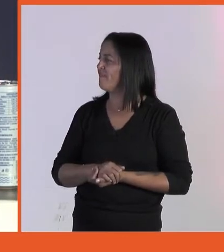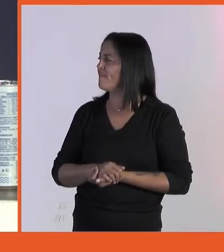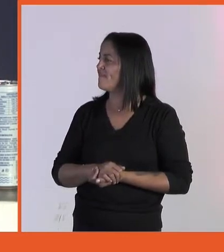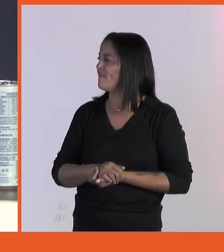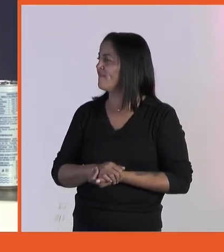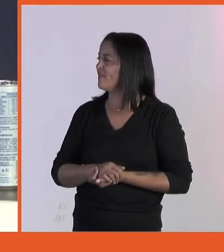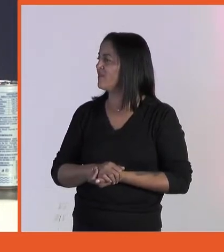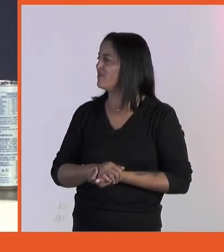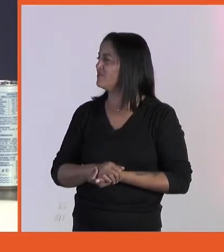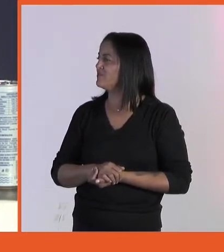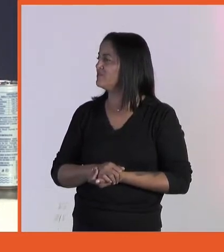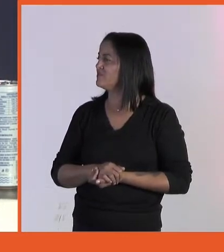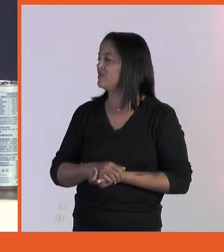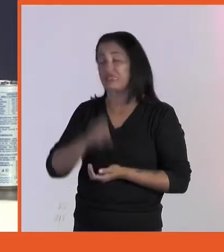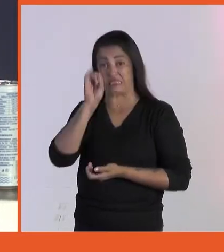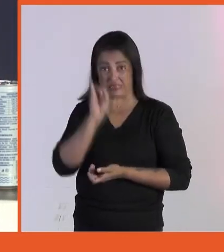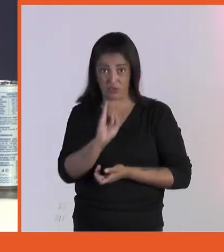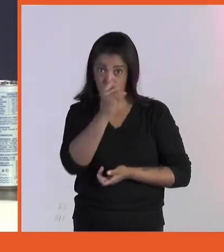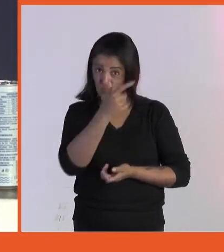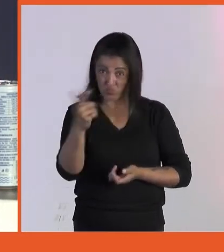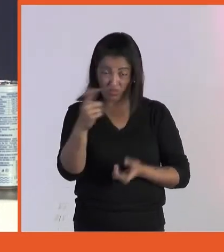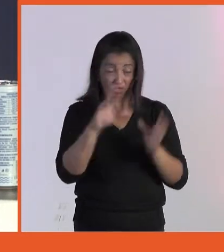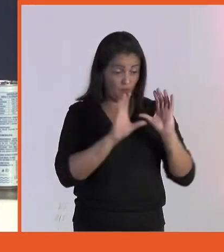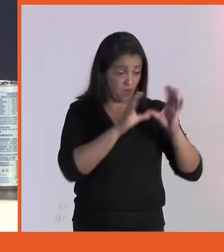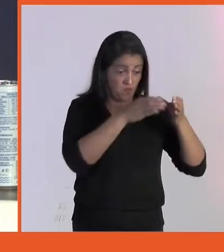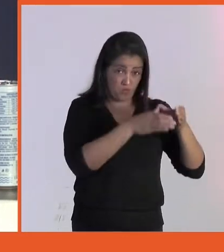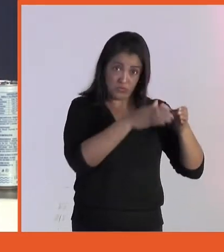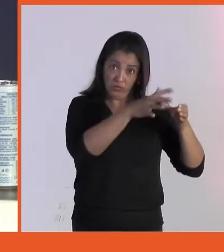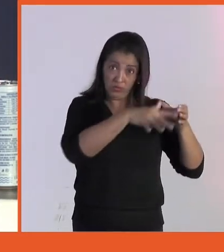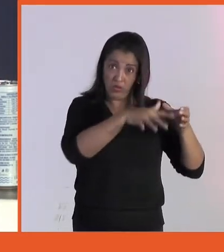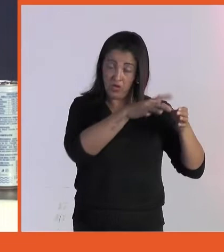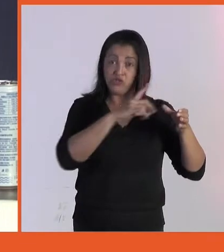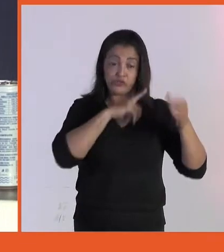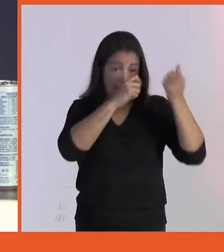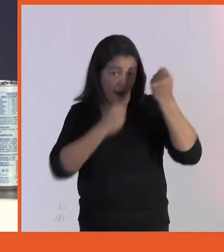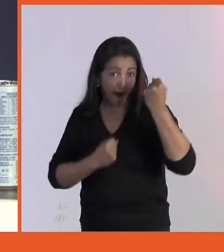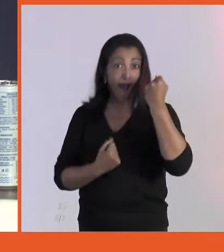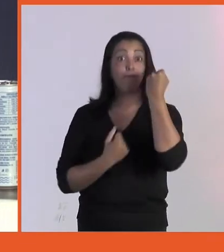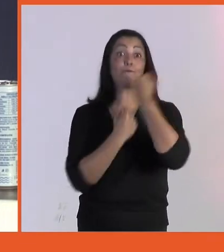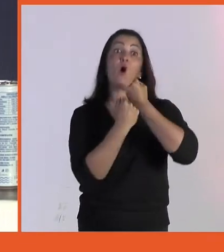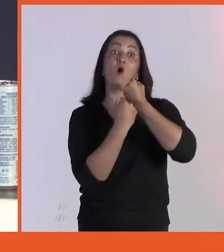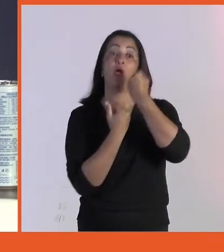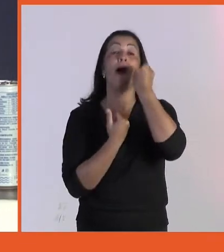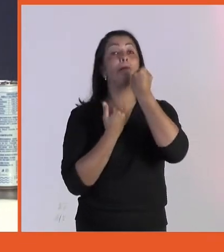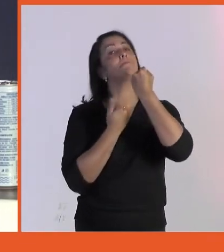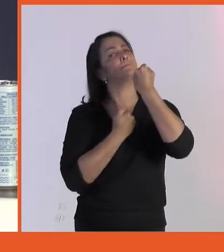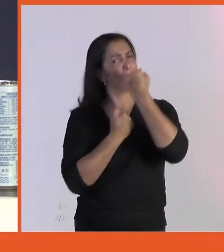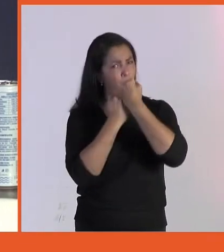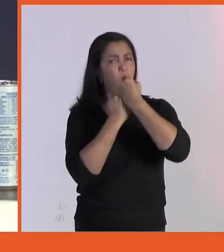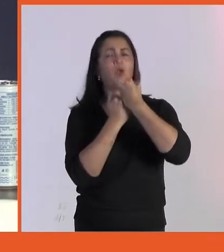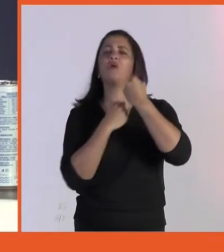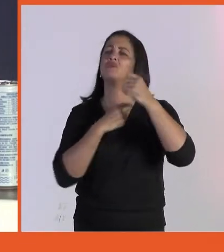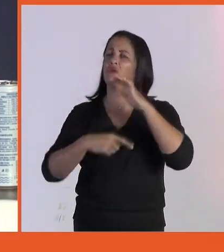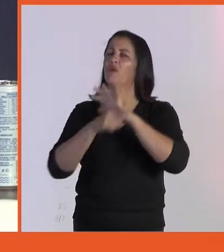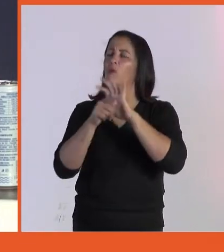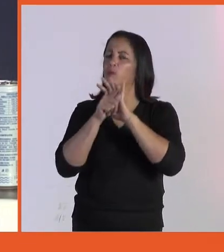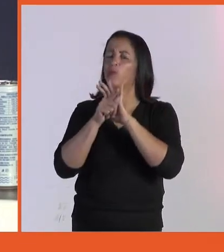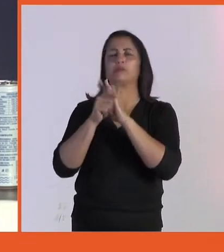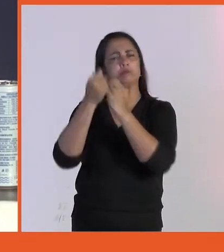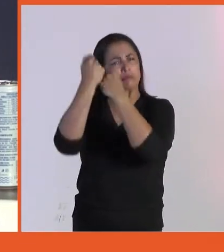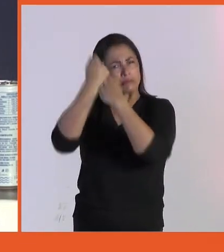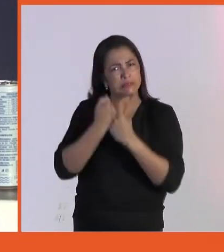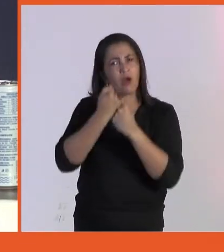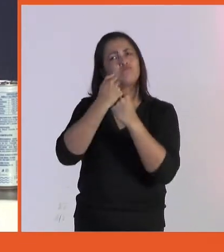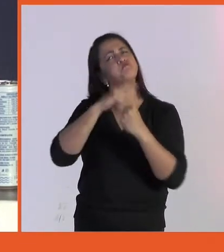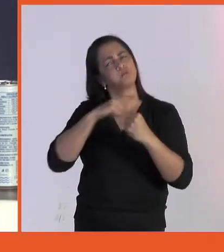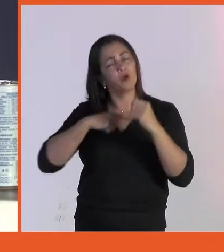assim, sem uma comunidade que gosta do seu conteúdo, que te apoia, que te conhece, sabe naquilo que você acredita,